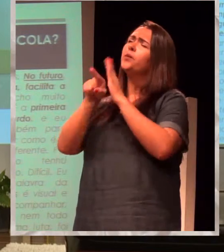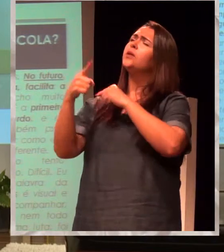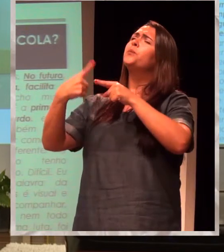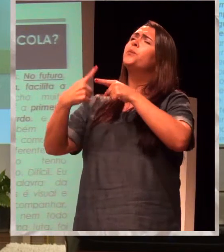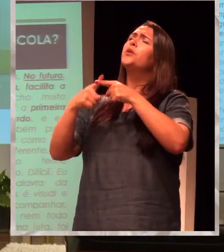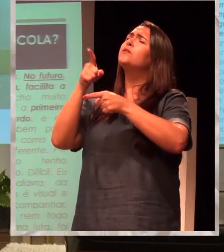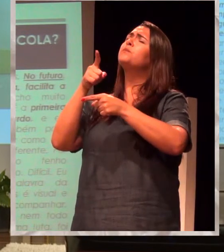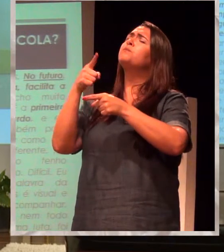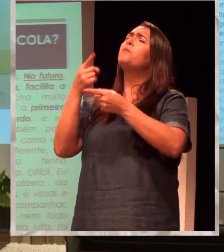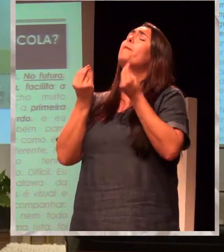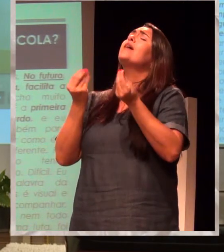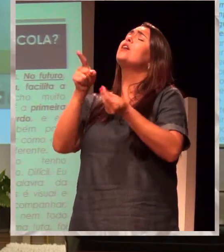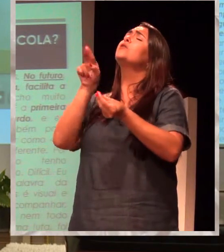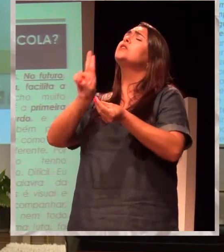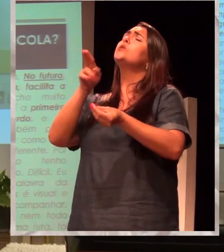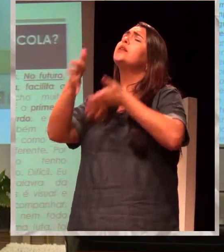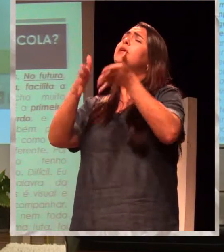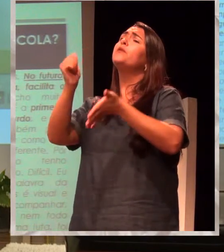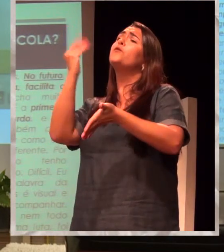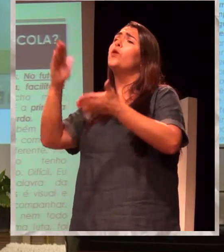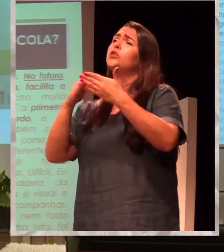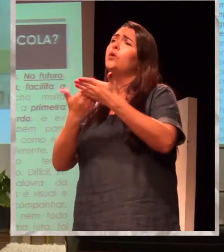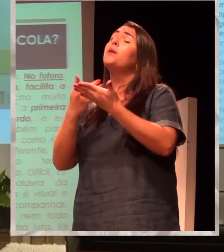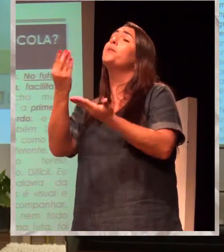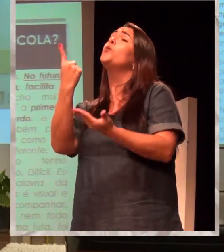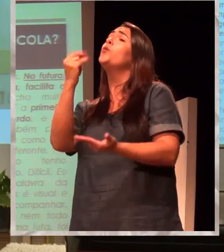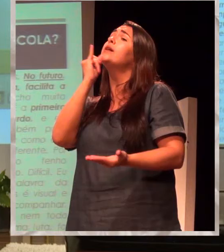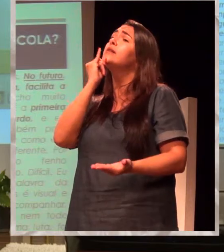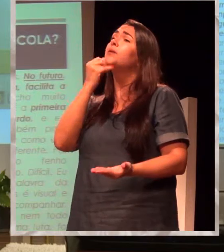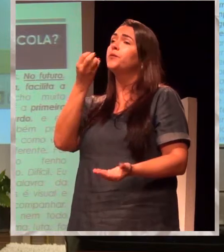você usa Libras fora da escola? Exemplifique.